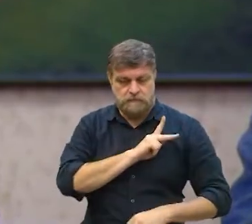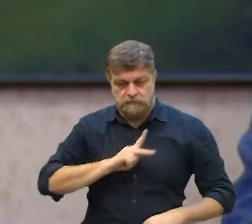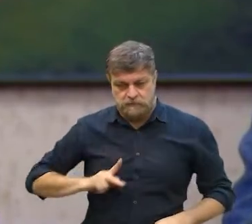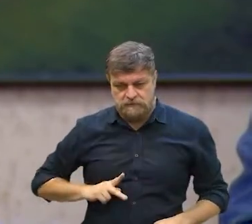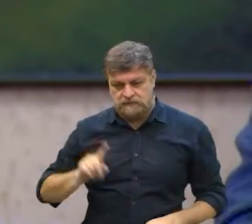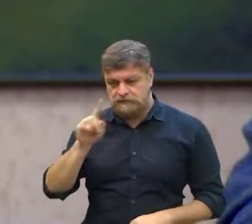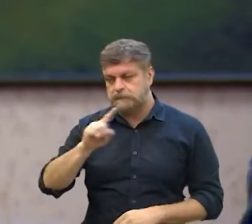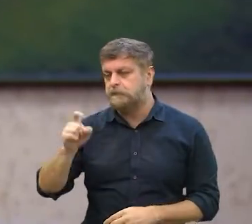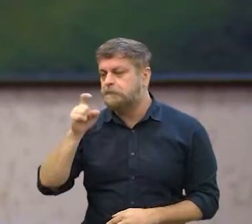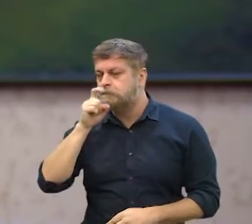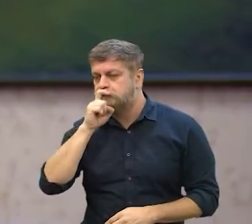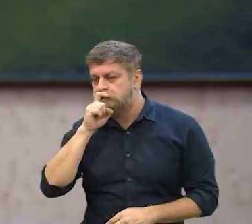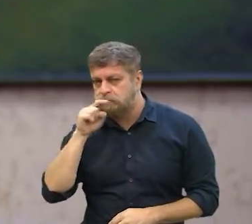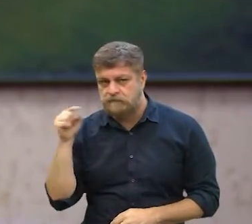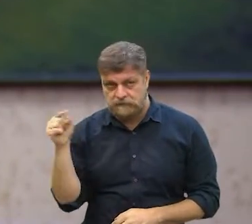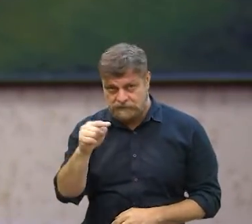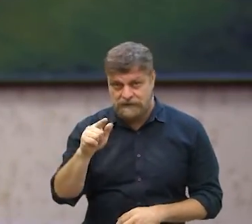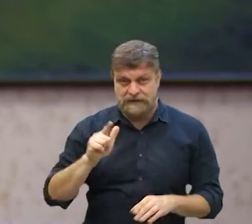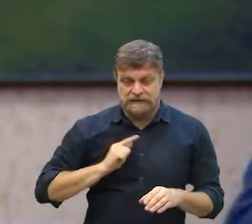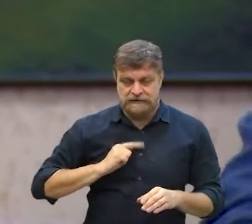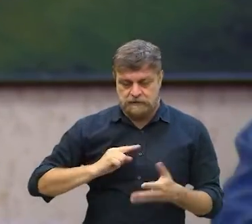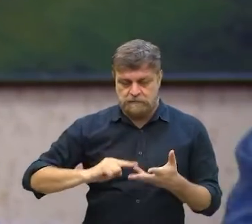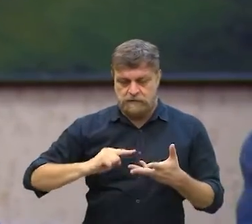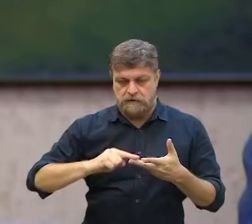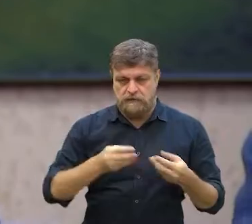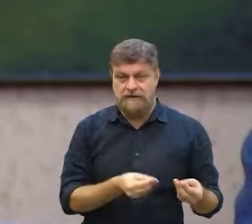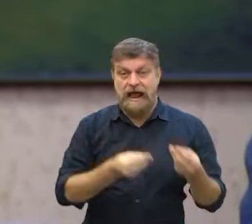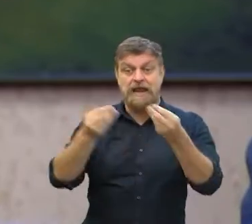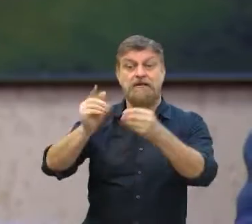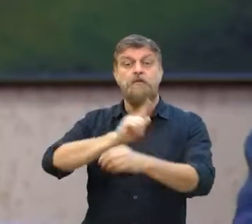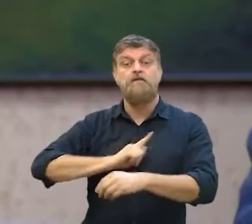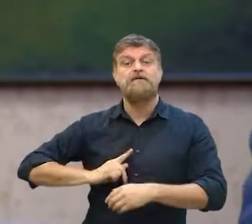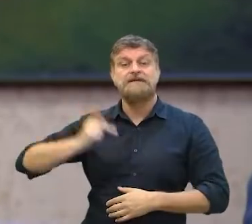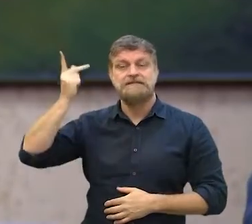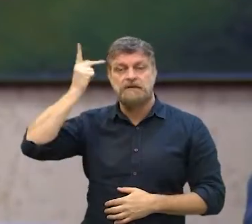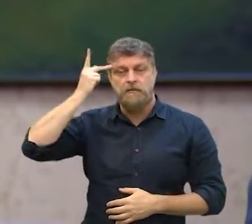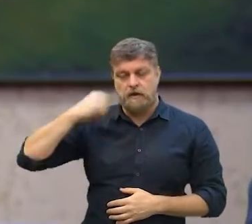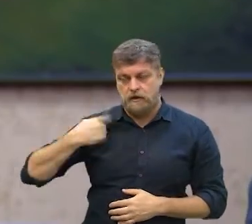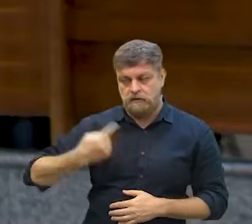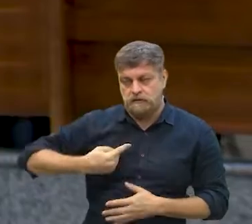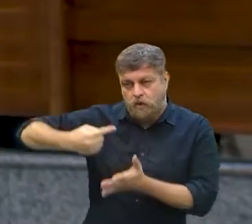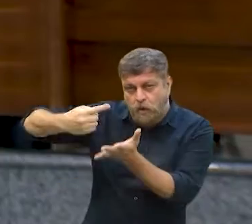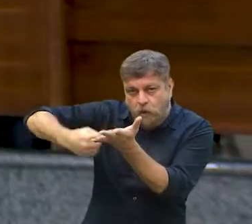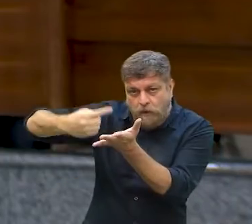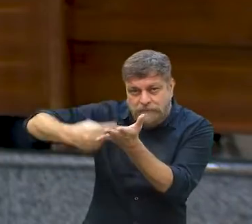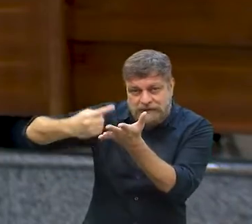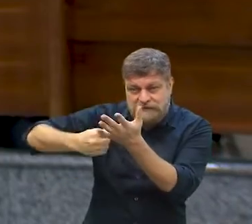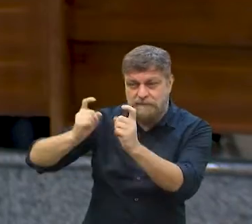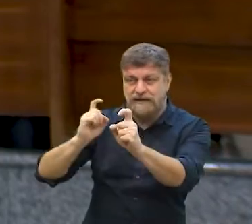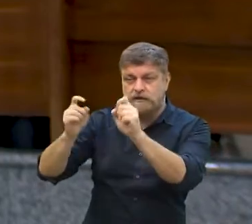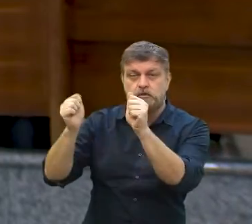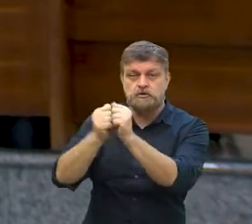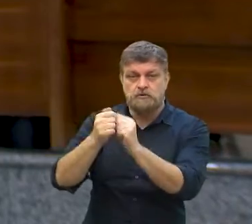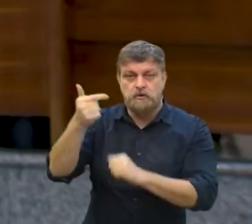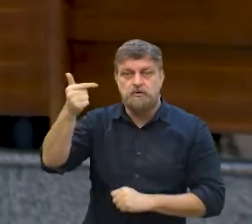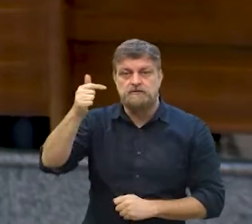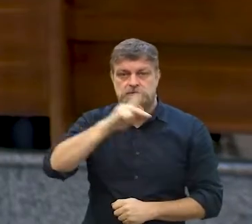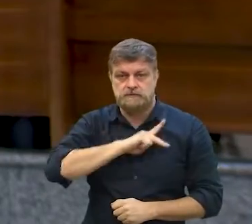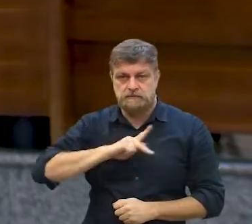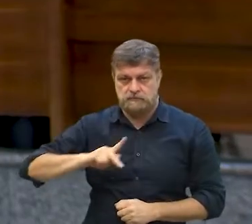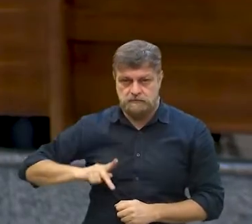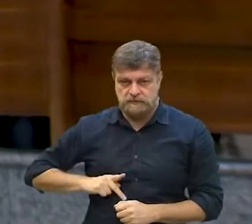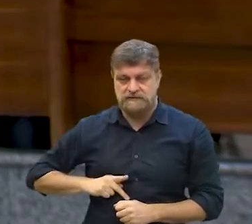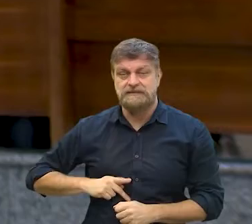o presidente do Parlamento Metropolitano deve levar as demandas para o governo do estado. Nós estamos marcando uma reunião já com